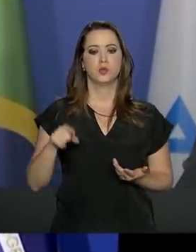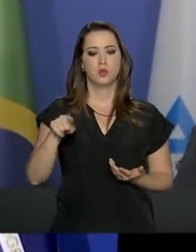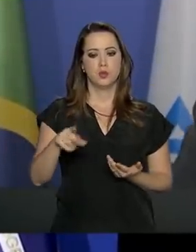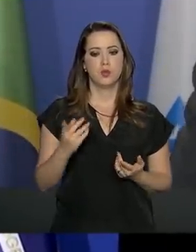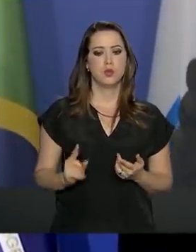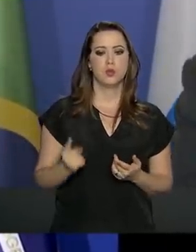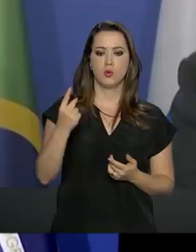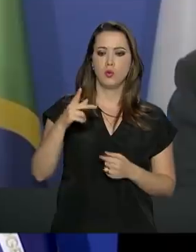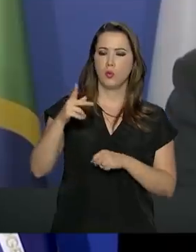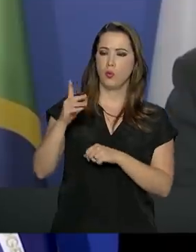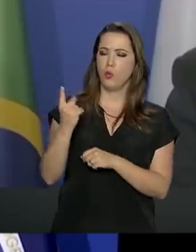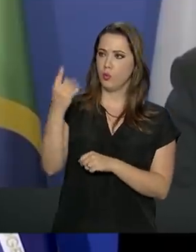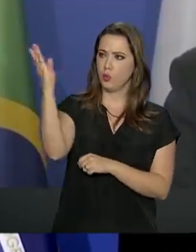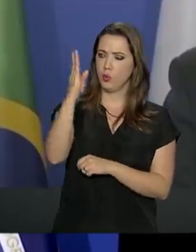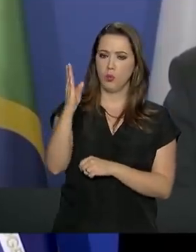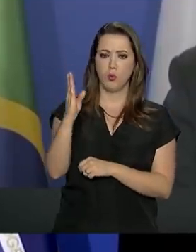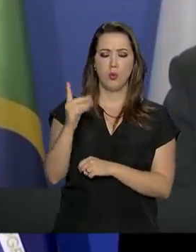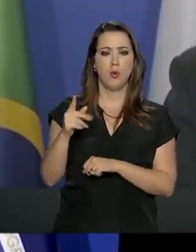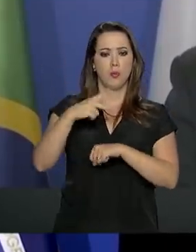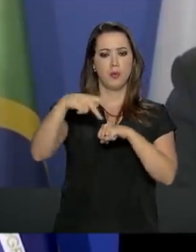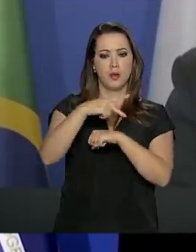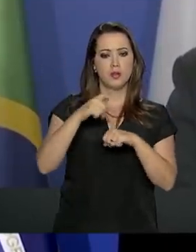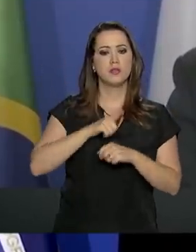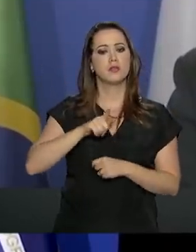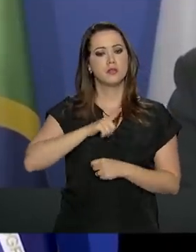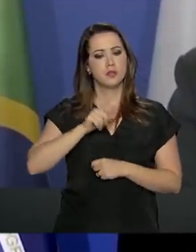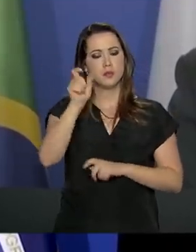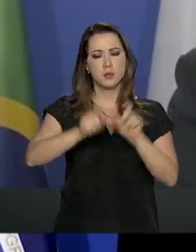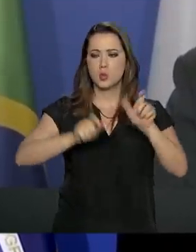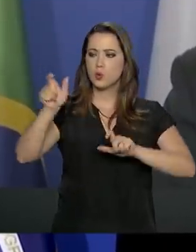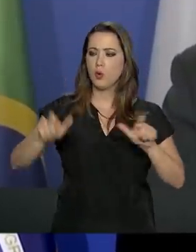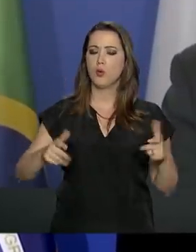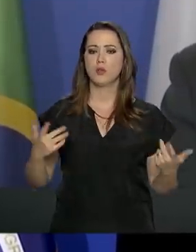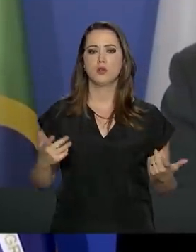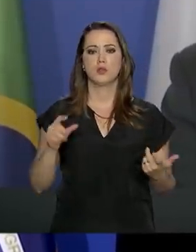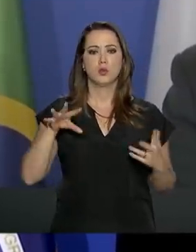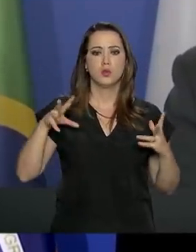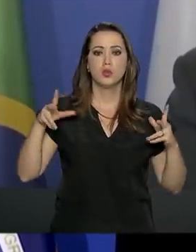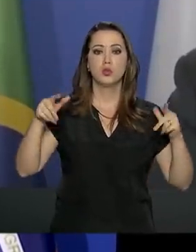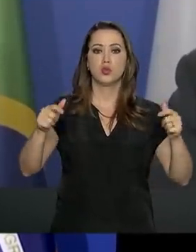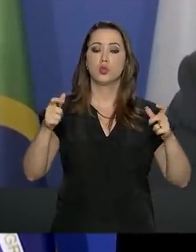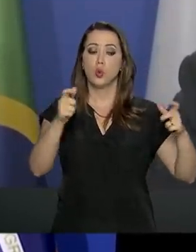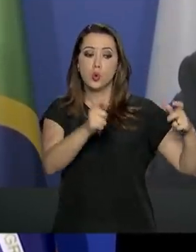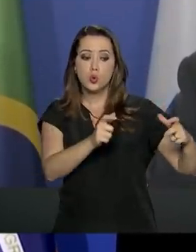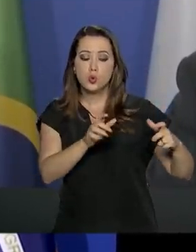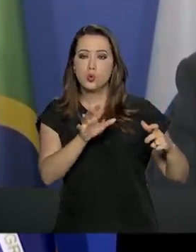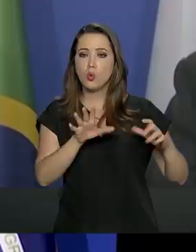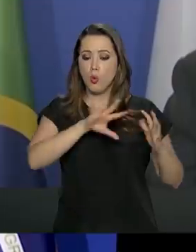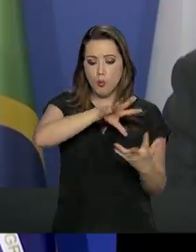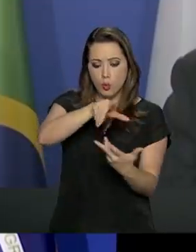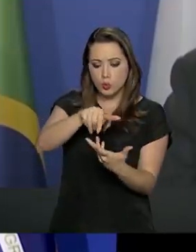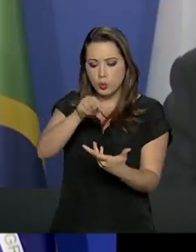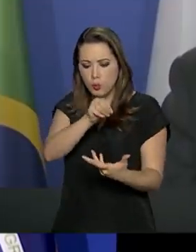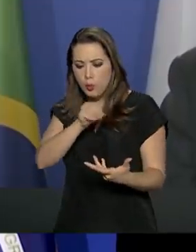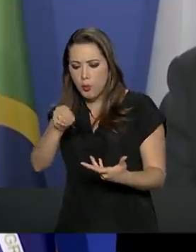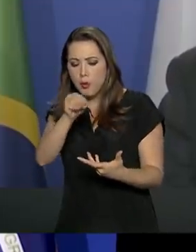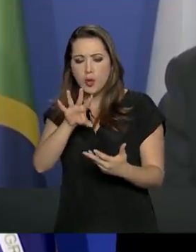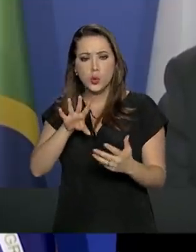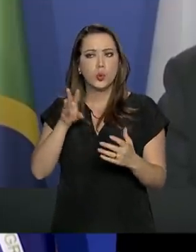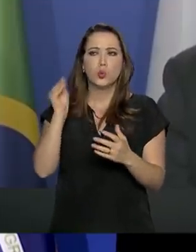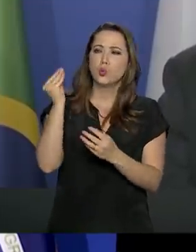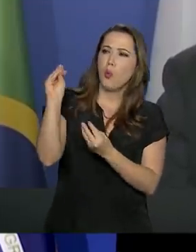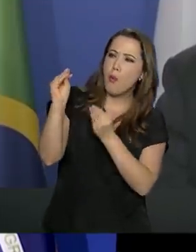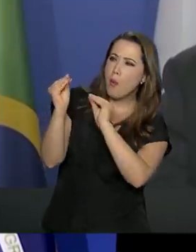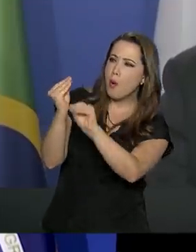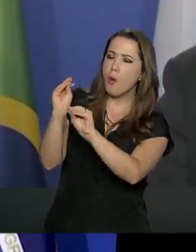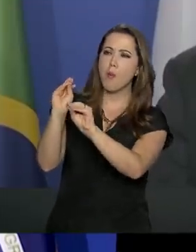ser all. O único país do mundo onde existe gente de todas as partes do mundo. I think we are the only country in the world